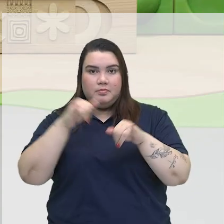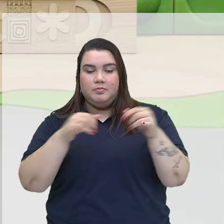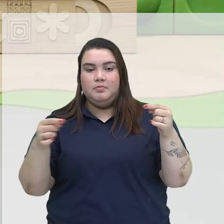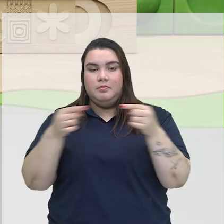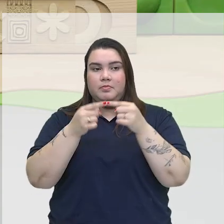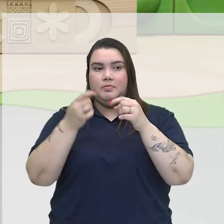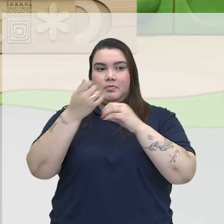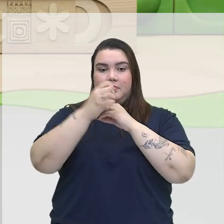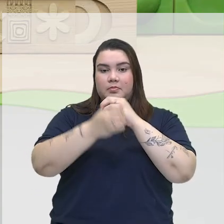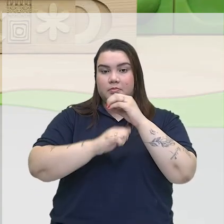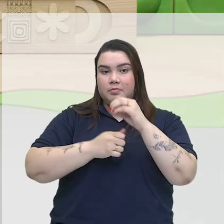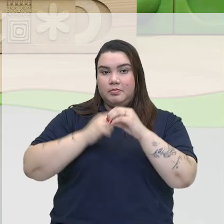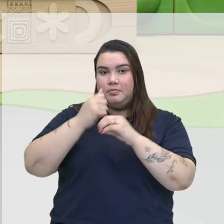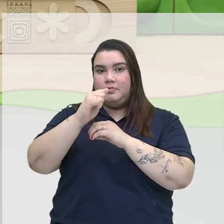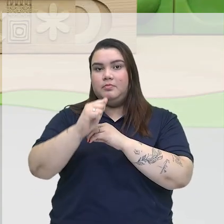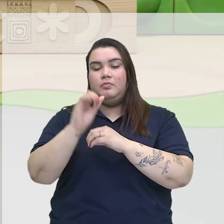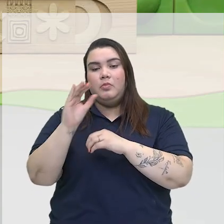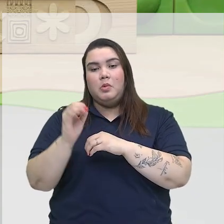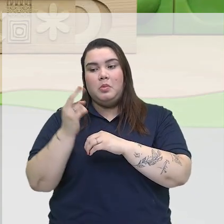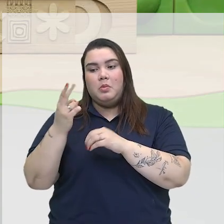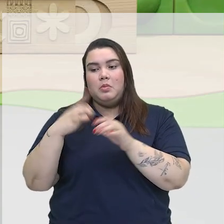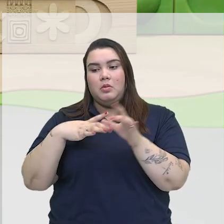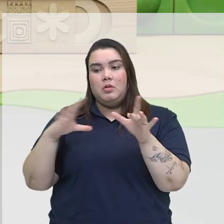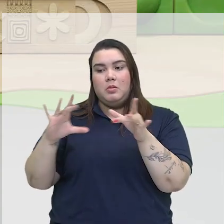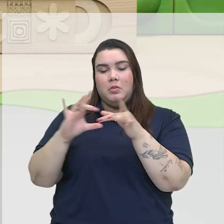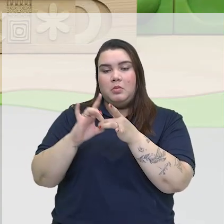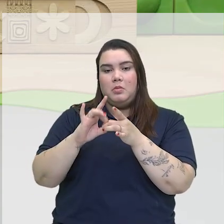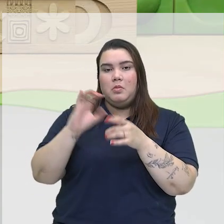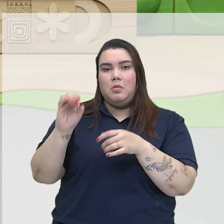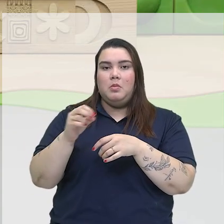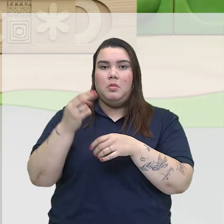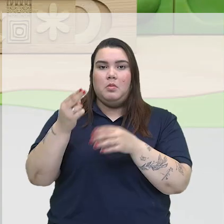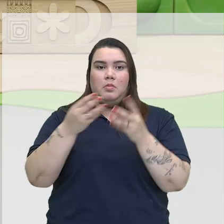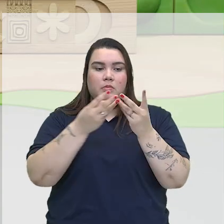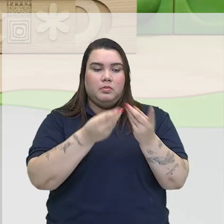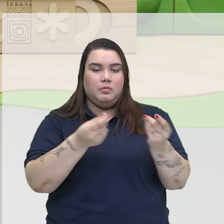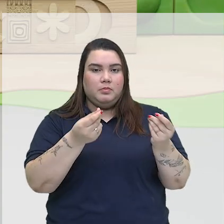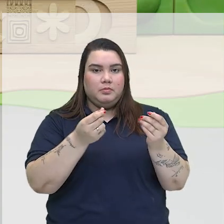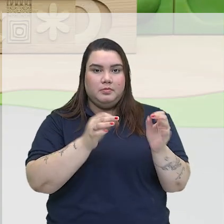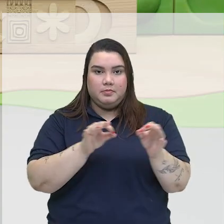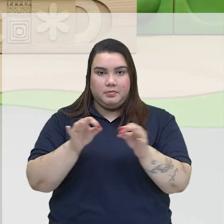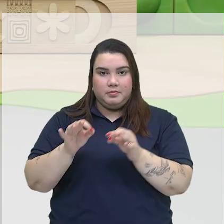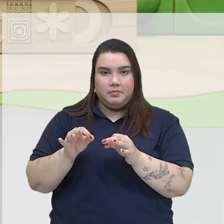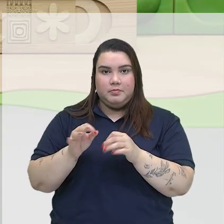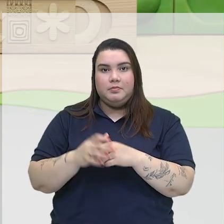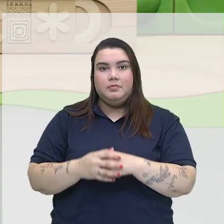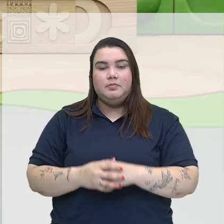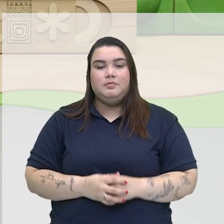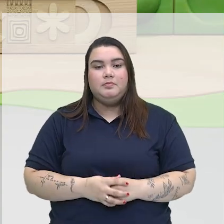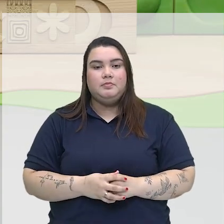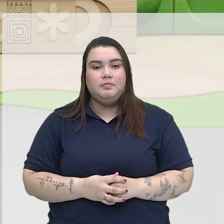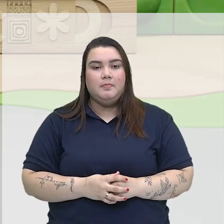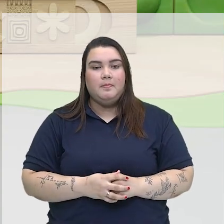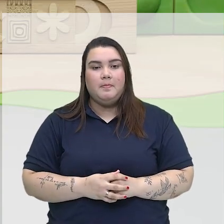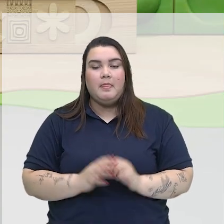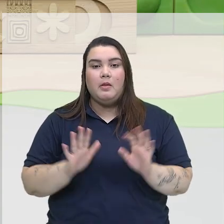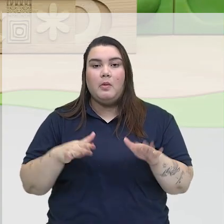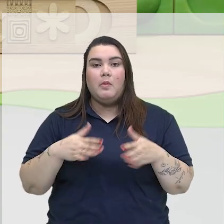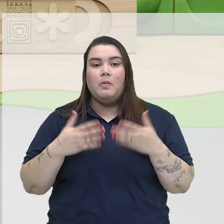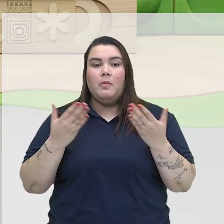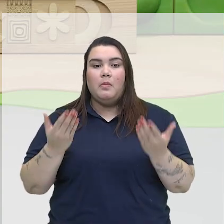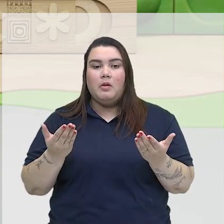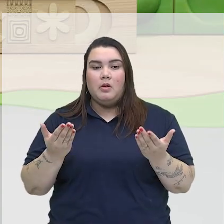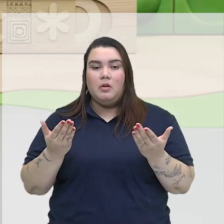aqueles átomos ali, ou eles se juntam ou eles se quebram, certo? E quando